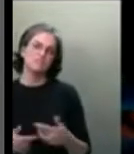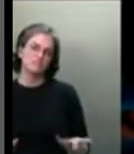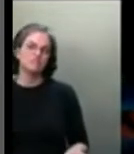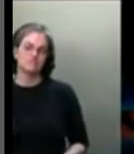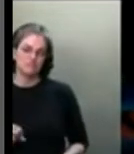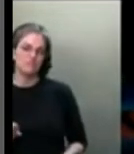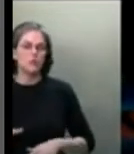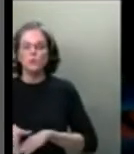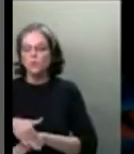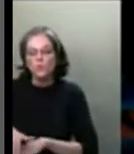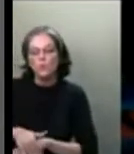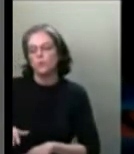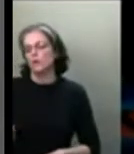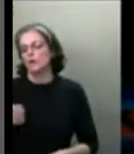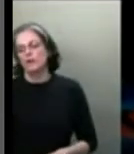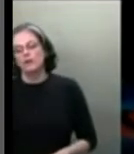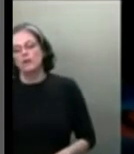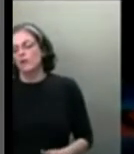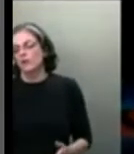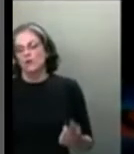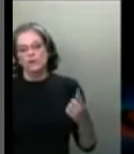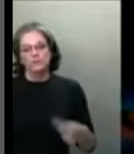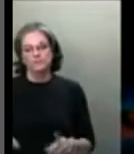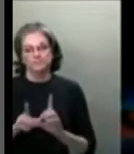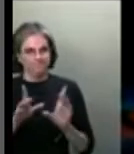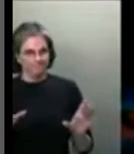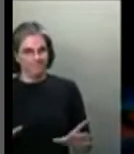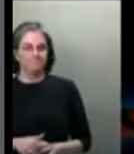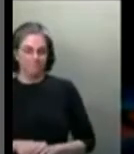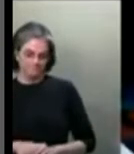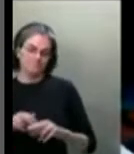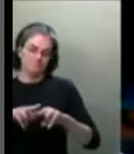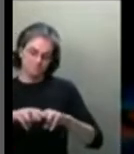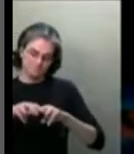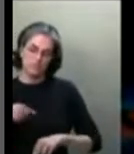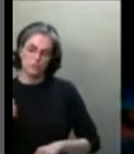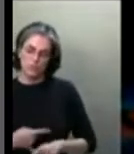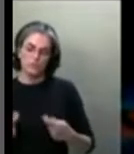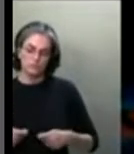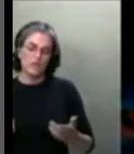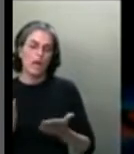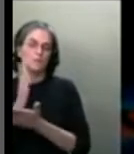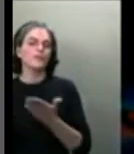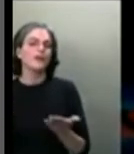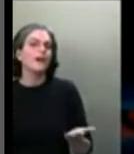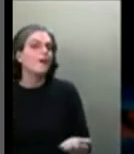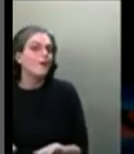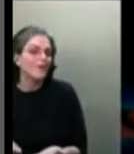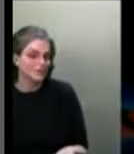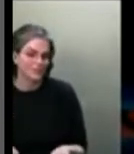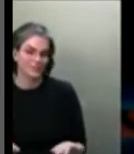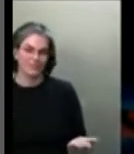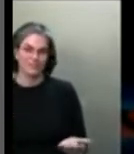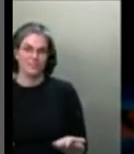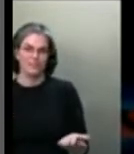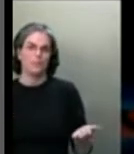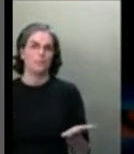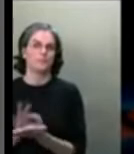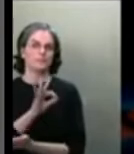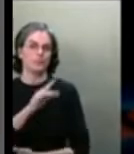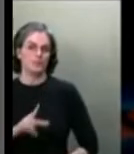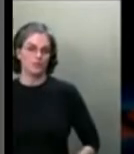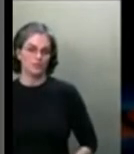na rua, seja atentando contra o Estado Democrático de Direito. E é por isso que nós temos que aprovar isso hoje e mandá-la para a sanção presidencial